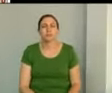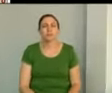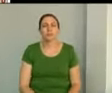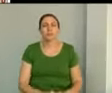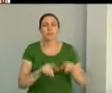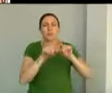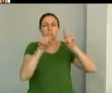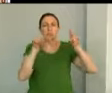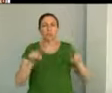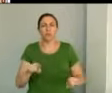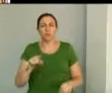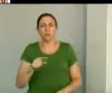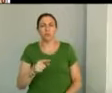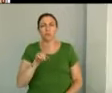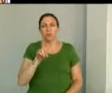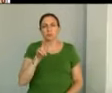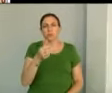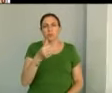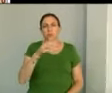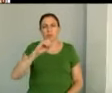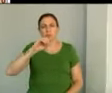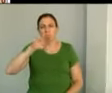em cargos, 260 milhões, então